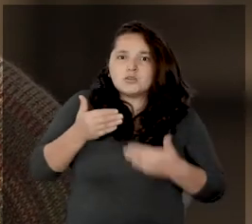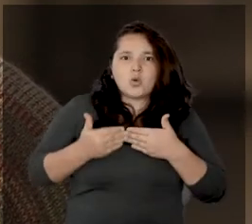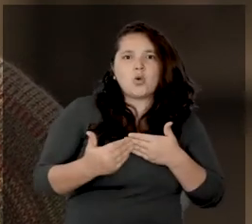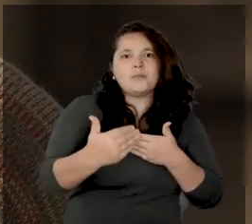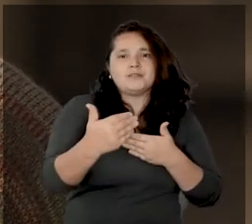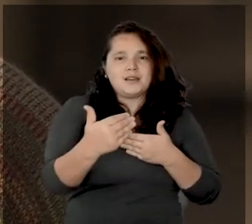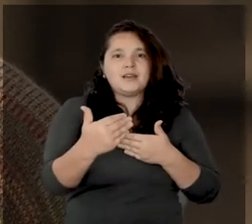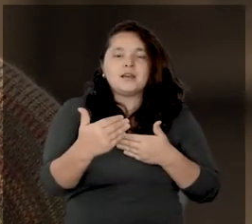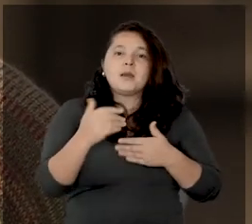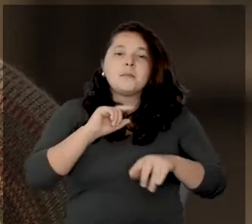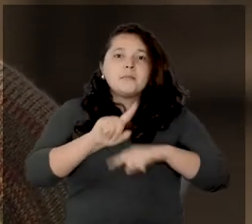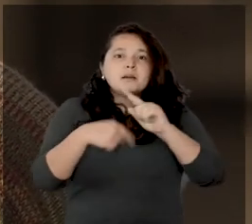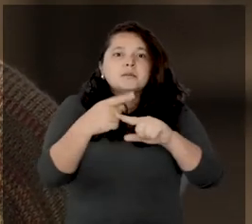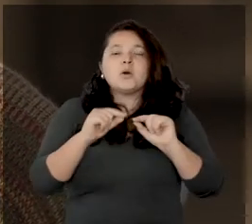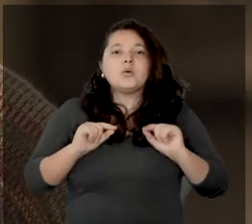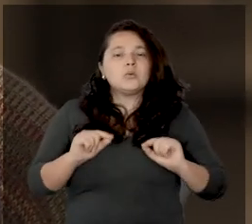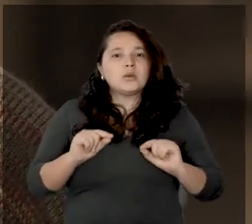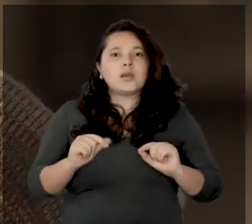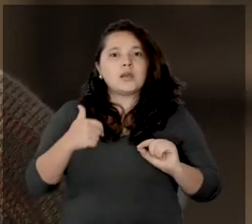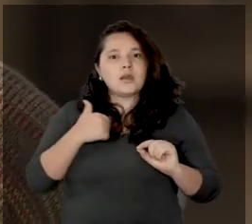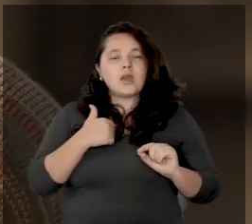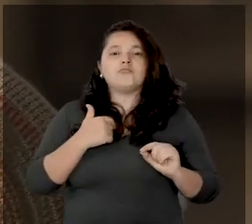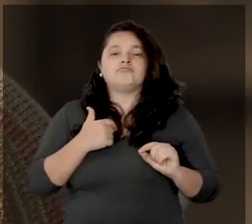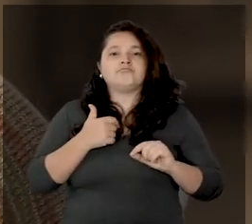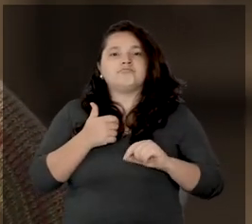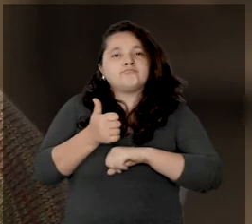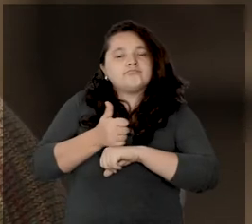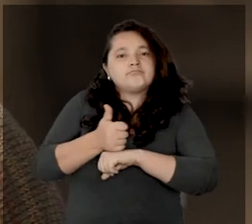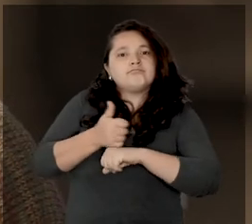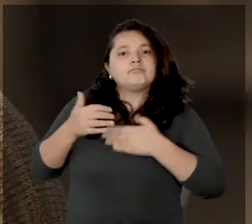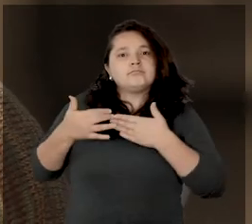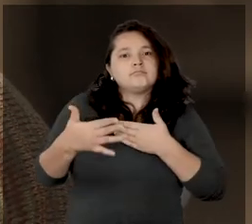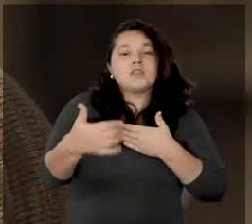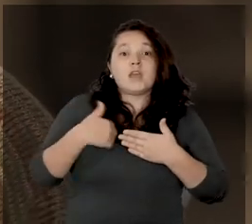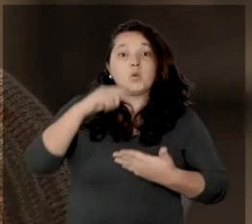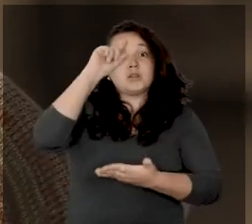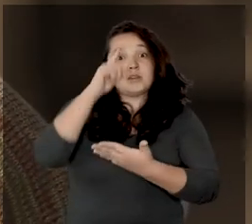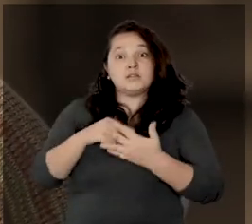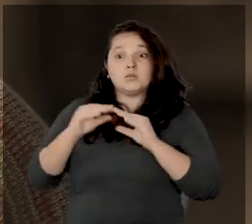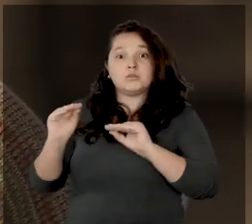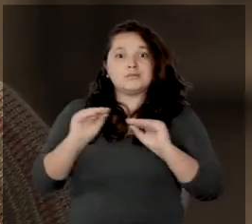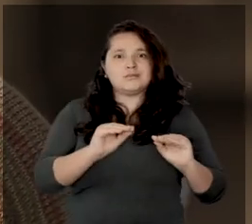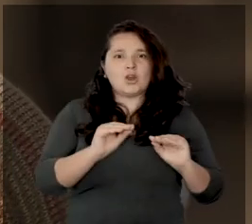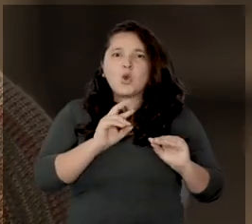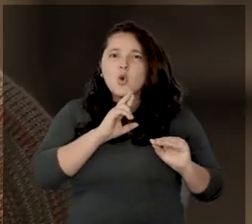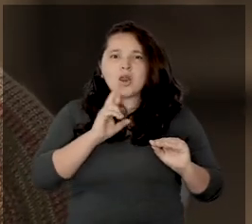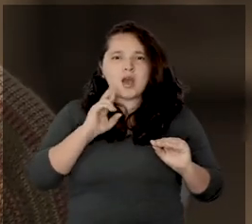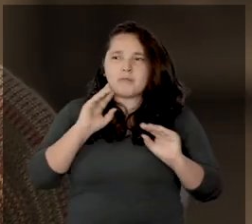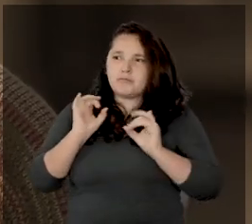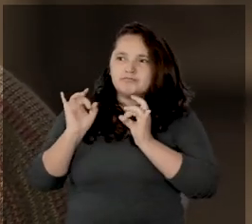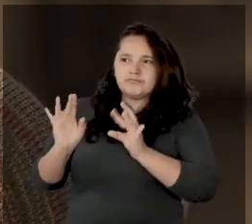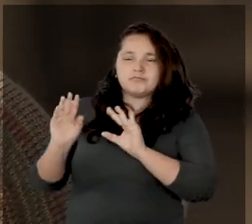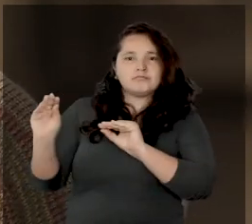encontro, né, no meio do caminho, quando eu decido sair de Roraima e me conectar com outras pessoas, né, que já vinha